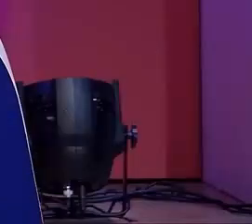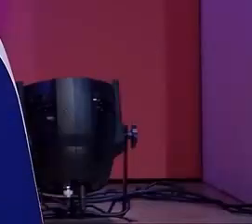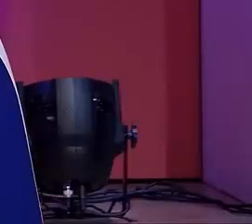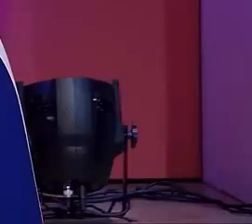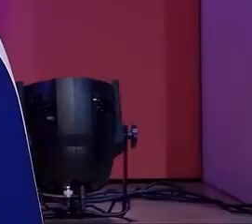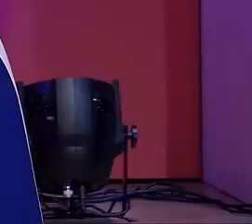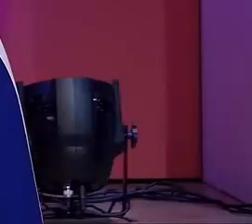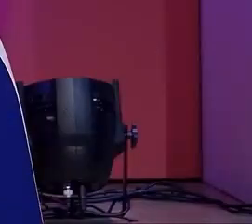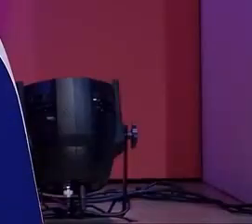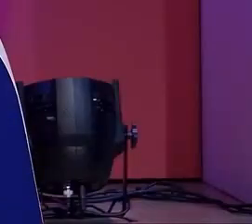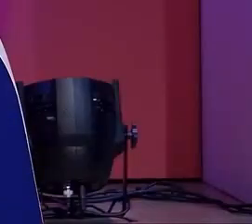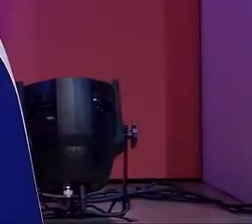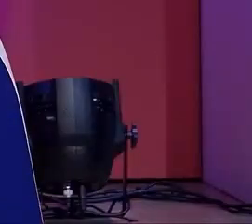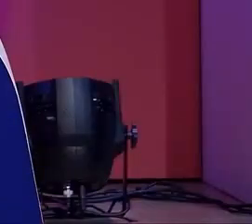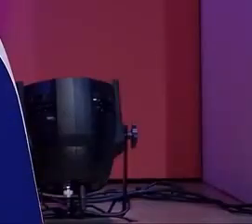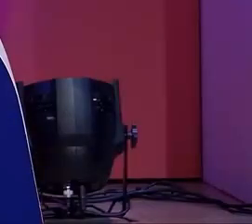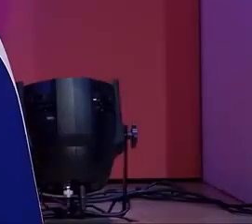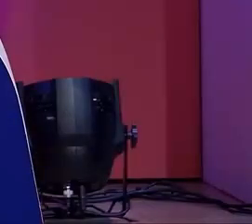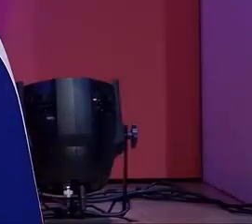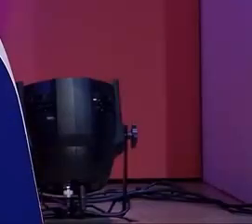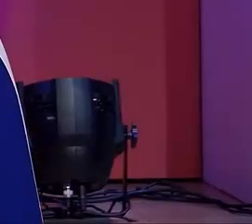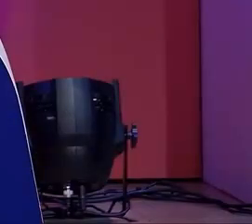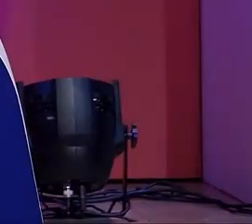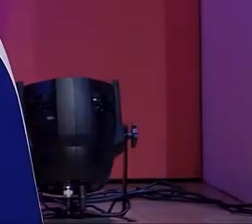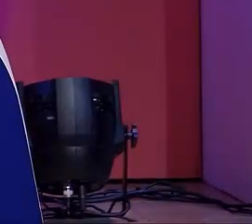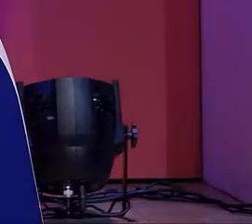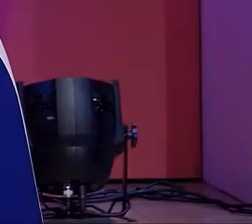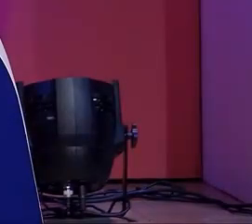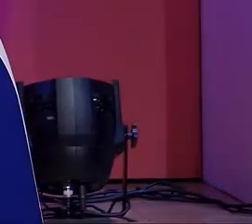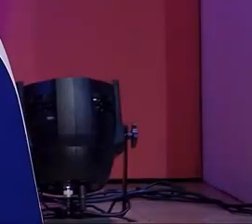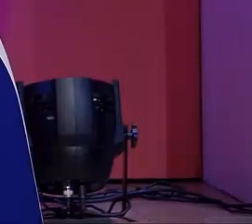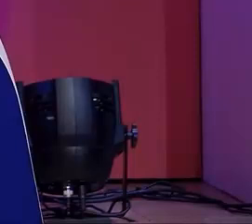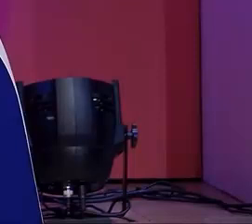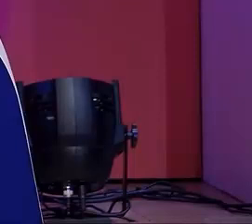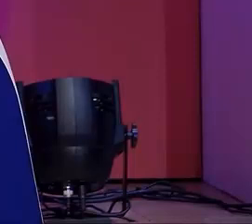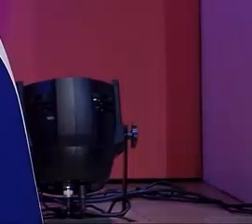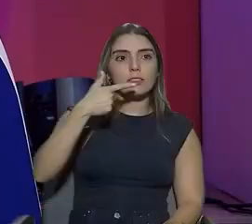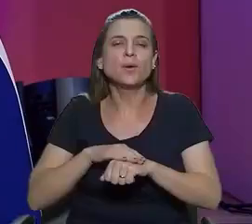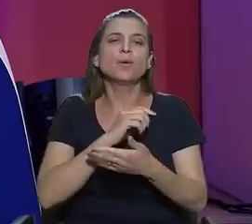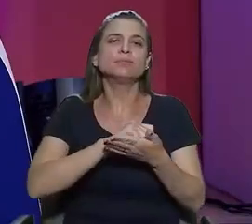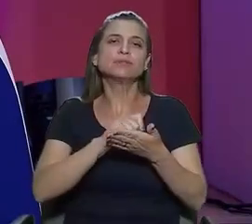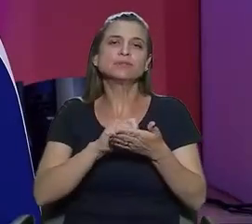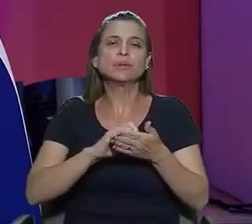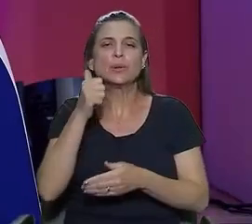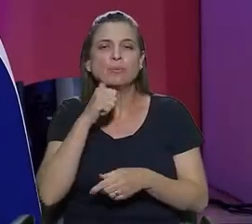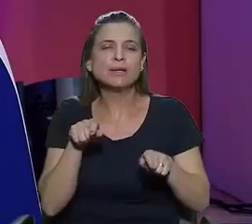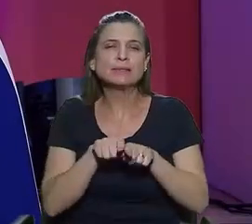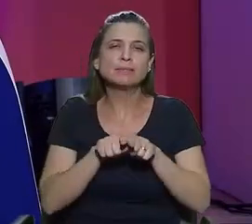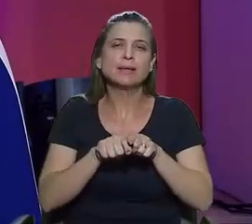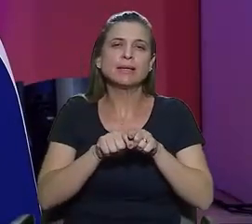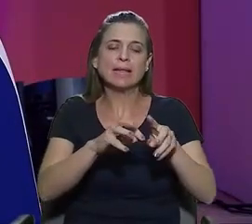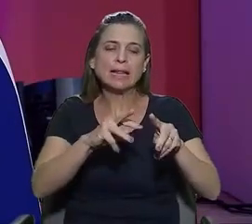até chegar em mim, né, como escritora também, que é uma mulher também com as mãos na terra e